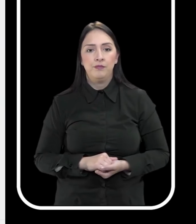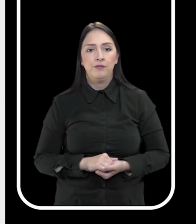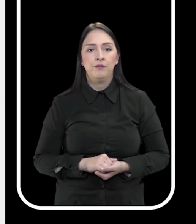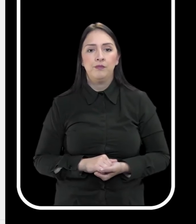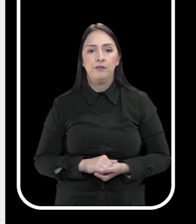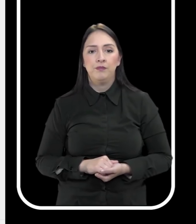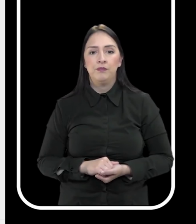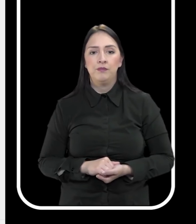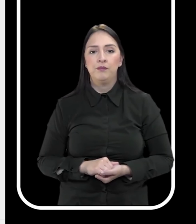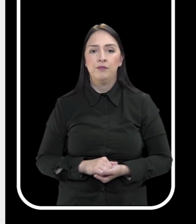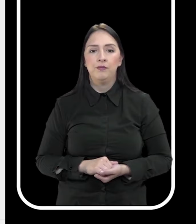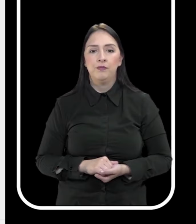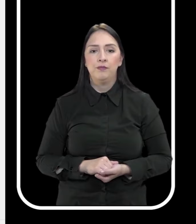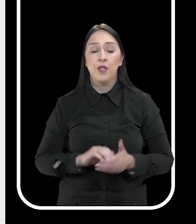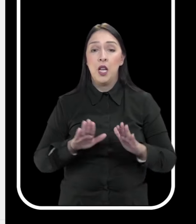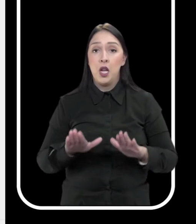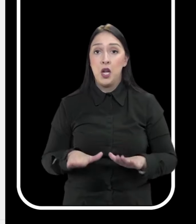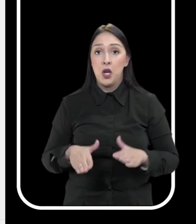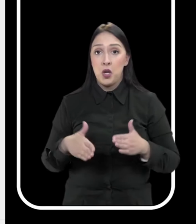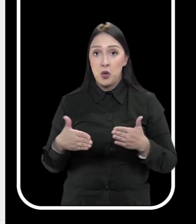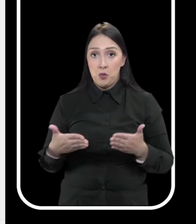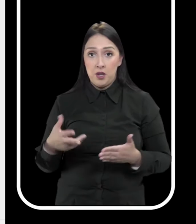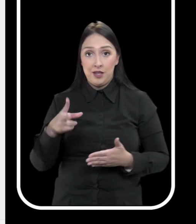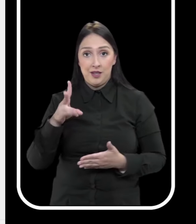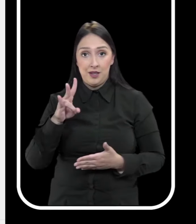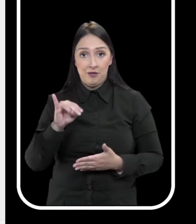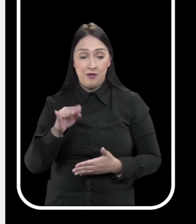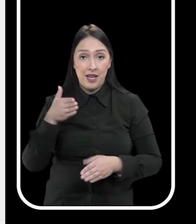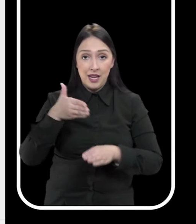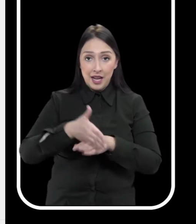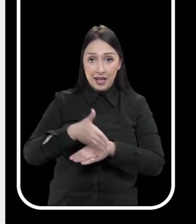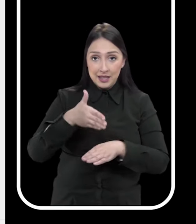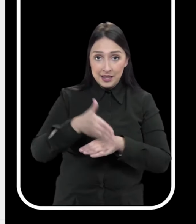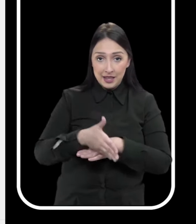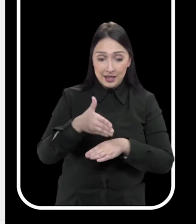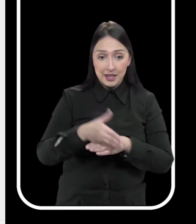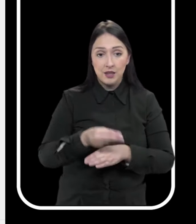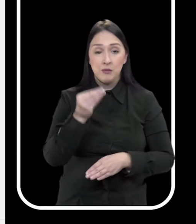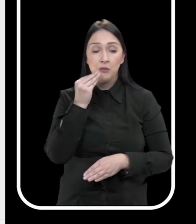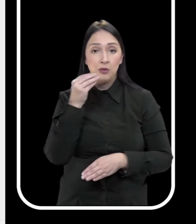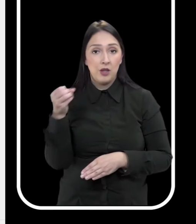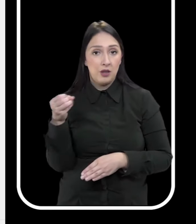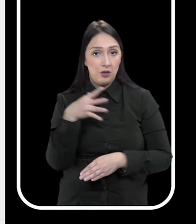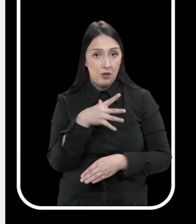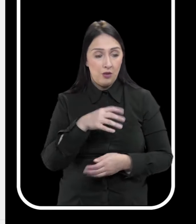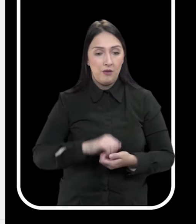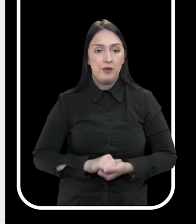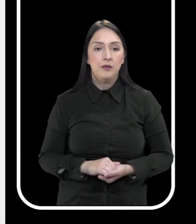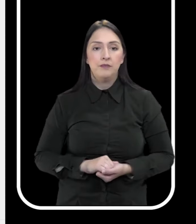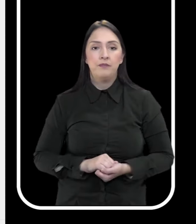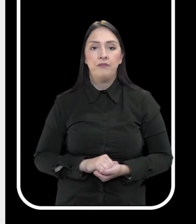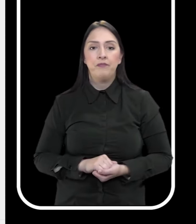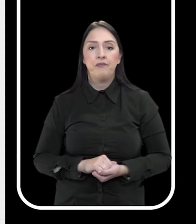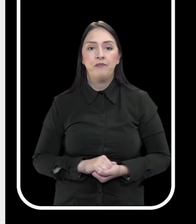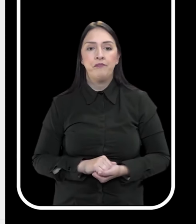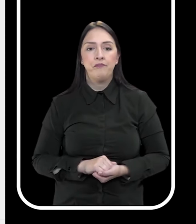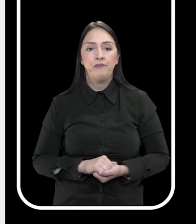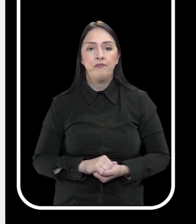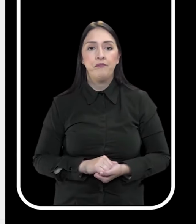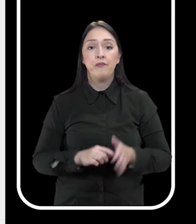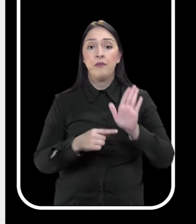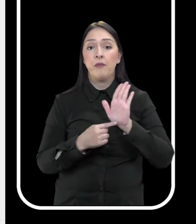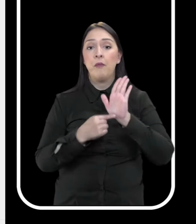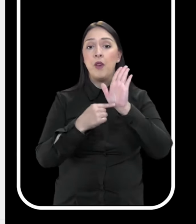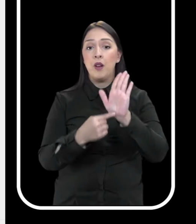Tá? Vamos criar uma simulação nova. Quando você vai acessar uma simulação nova, você vai começar uma simulação